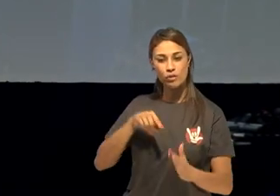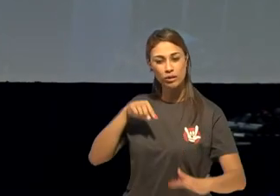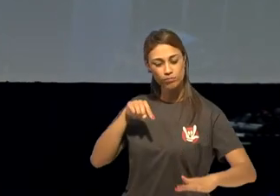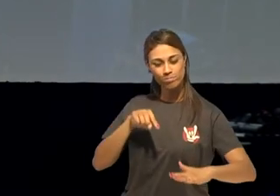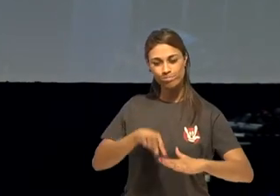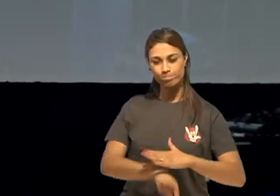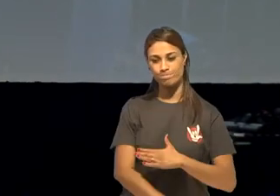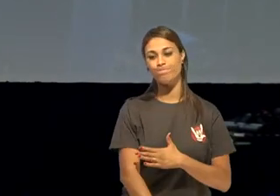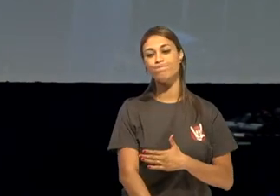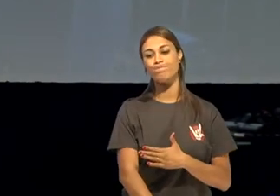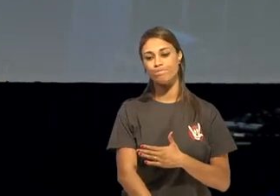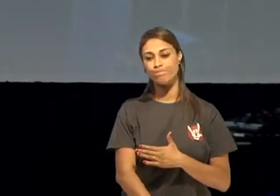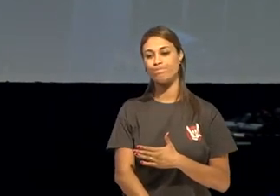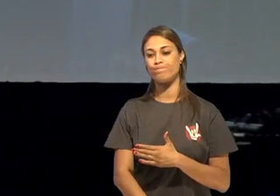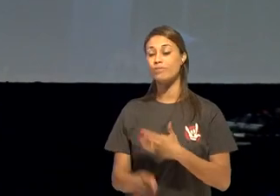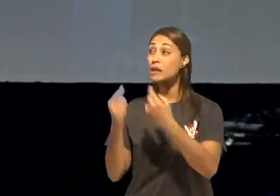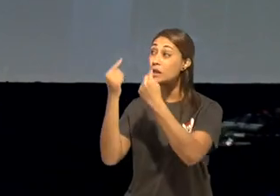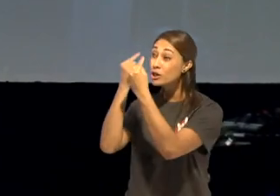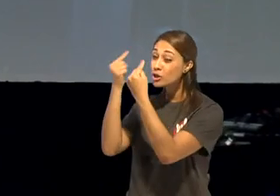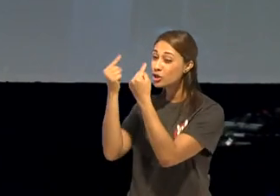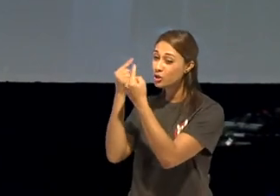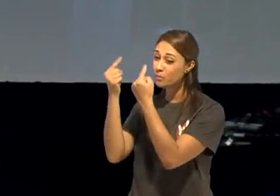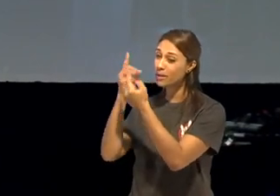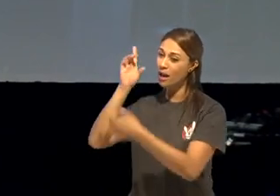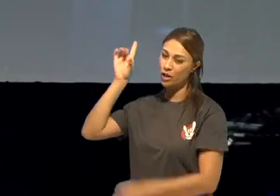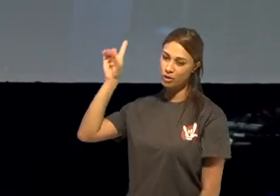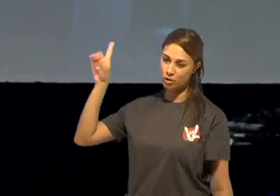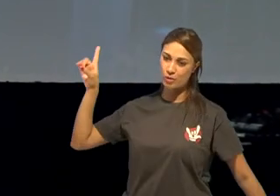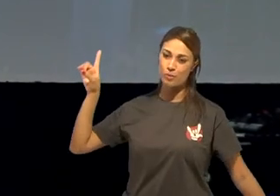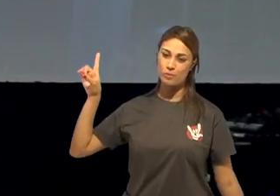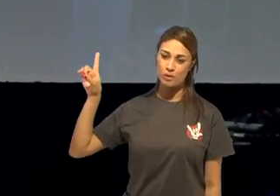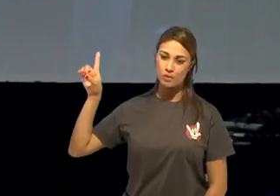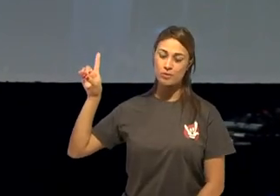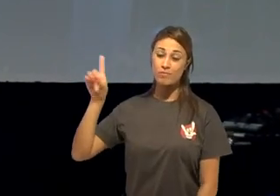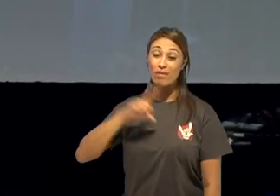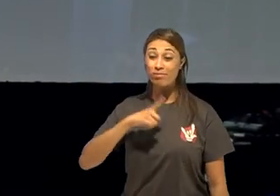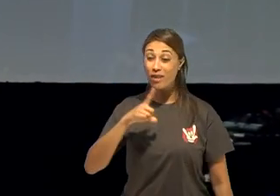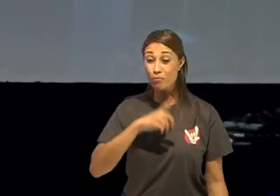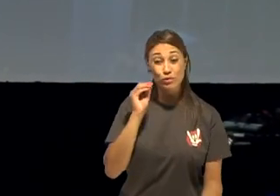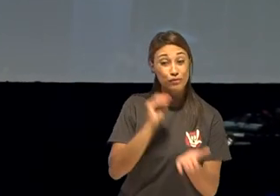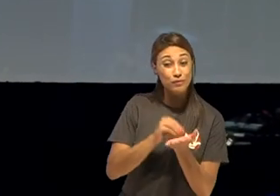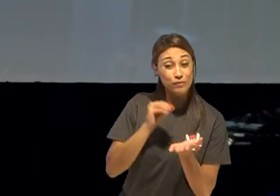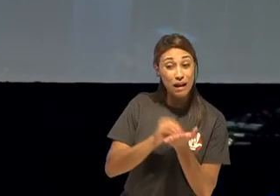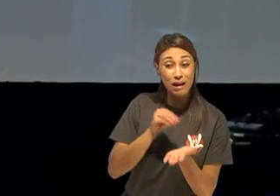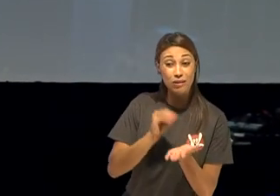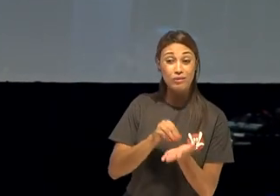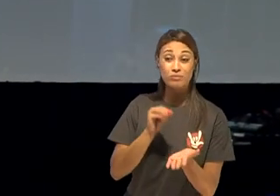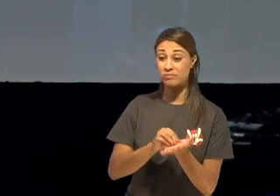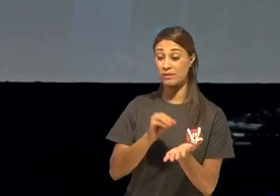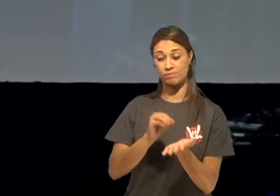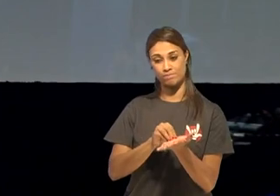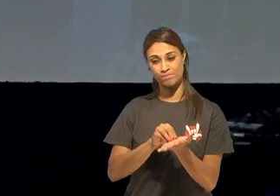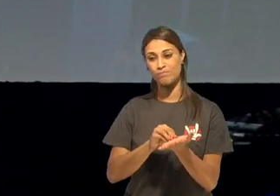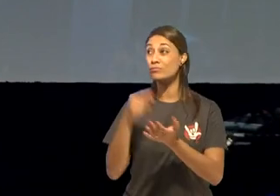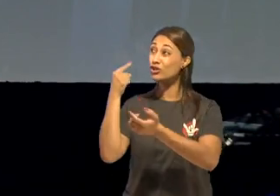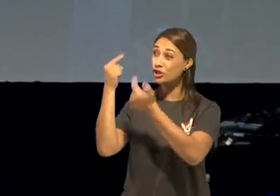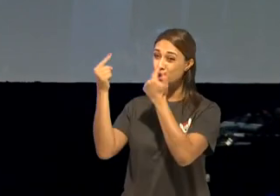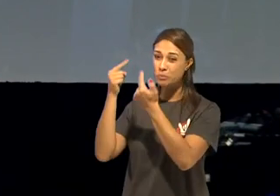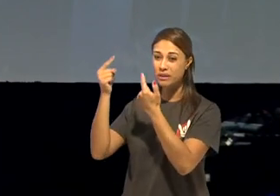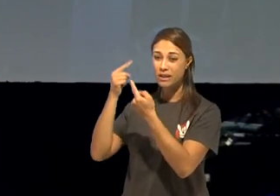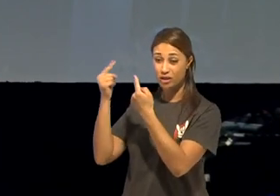vocês sobre isso. Nós estamos em falta de jovens profundos,